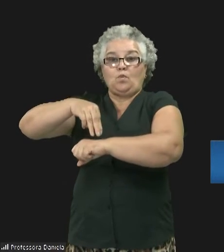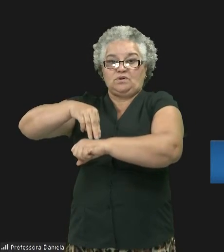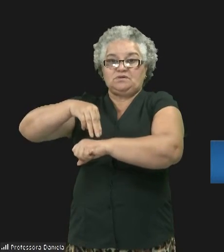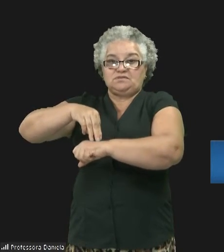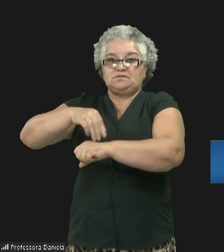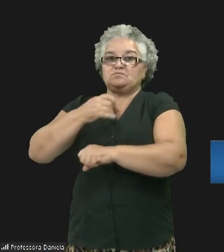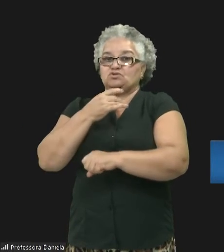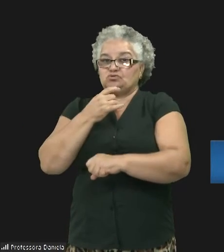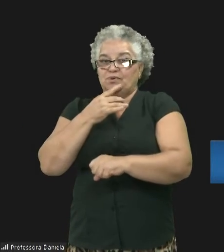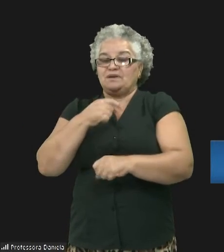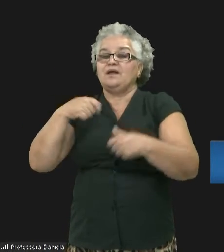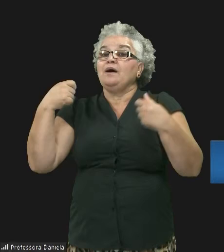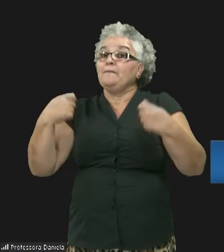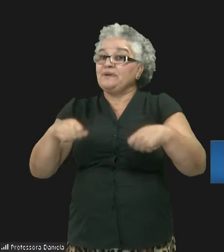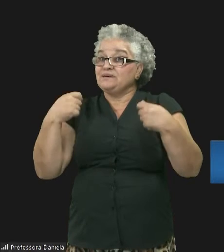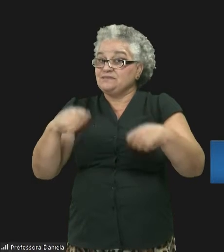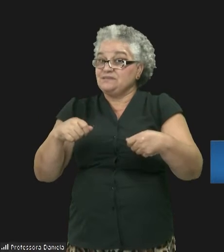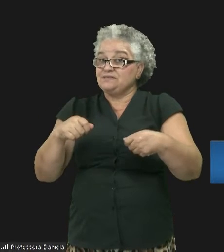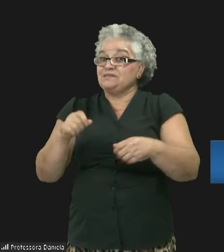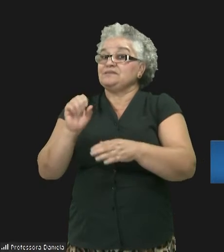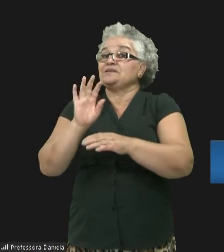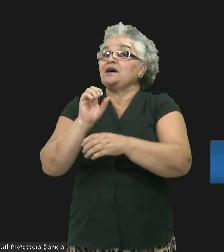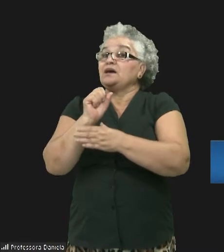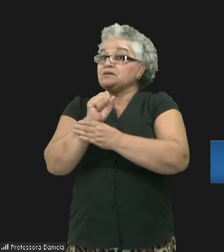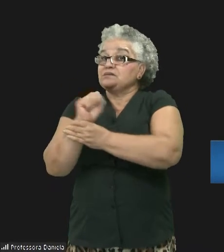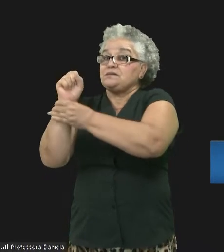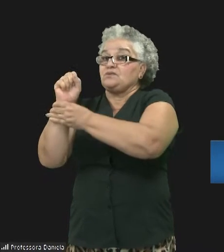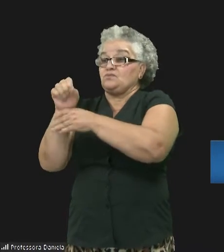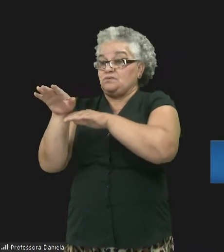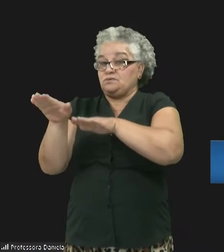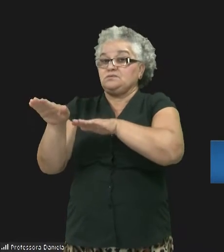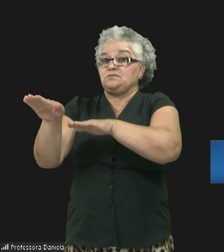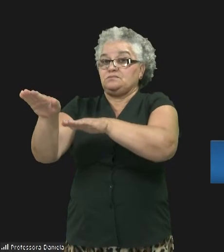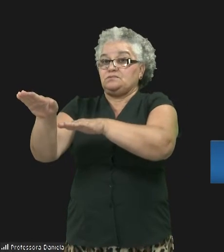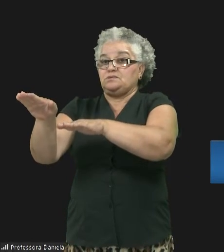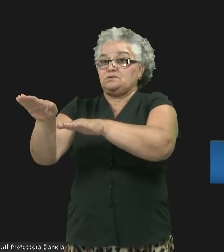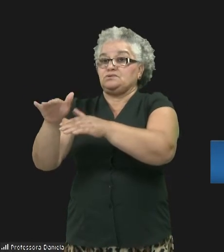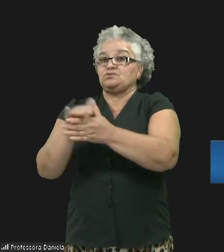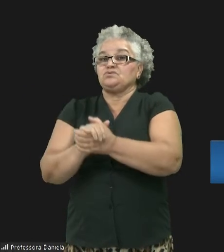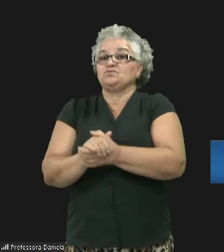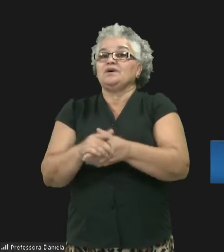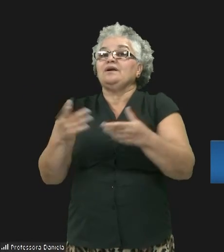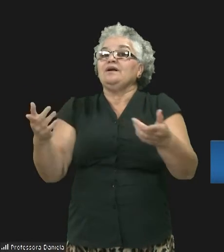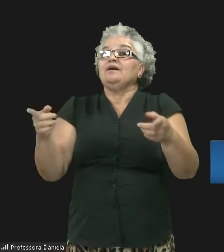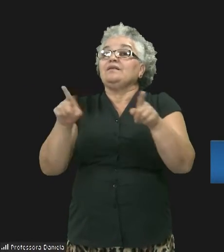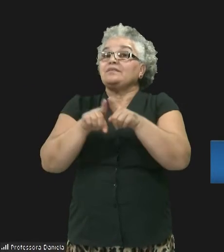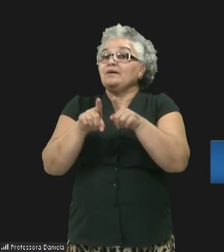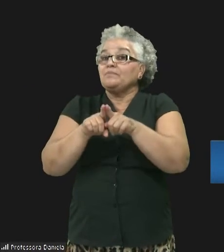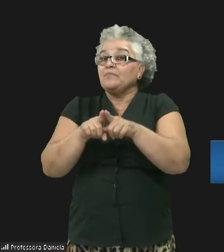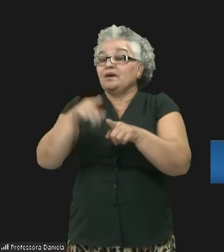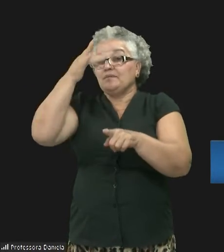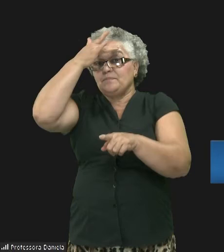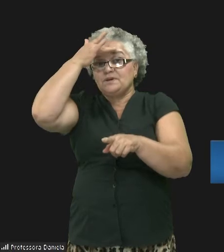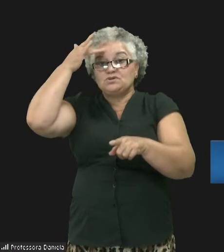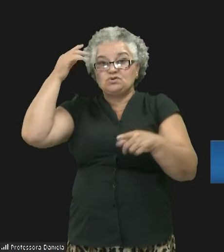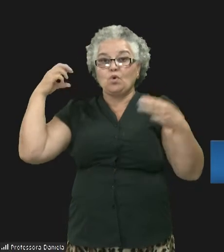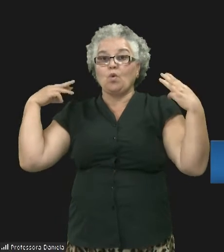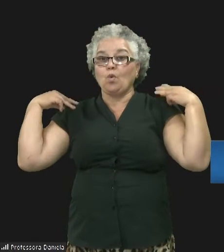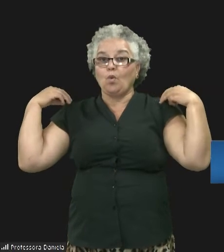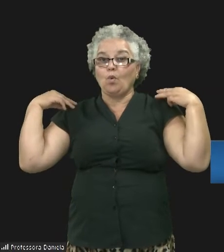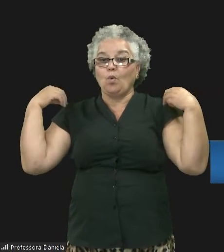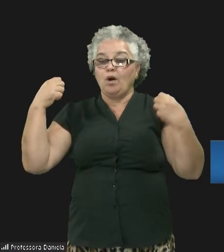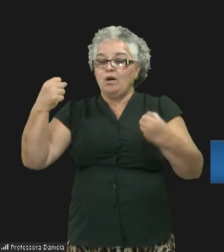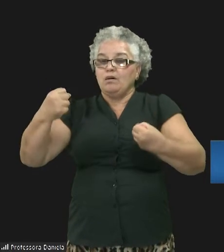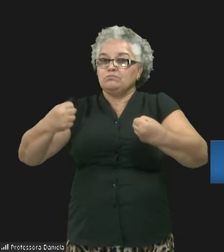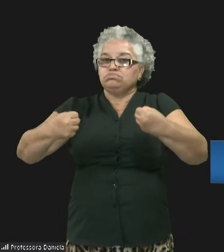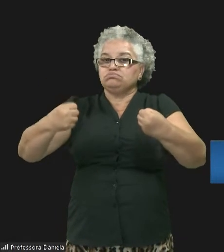velocidade, mas também se faz necessário que, né, quem dirige os carros tem um